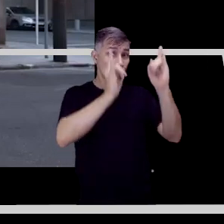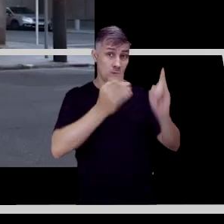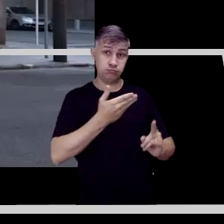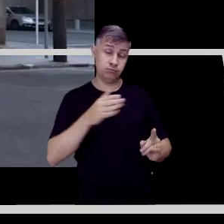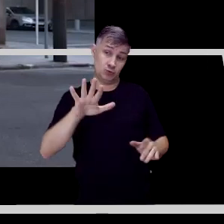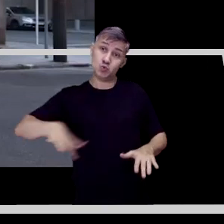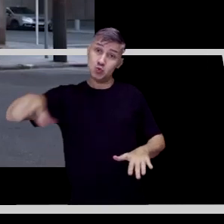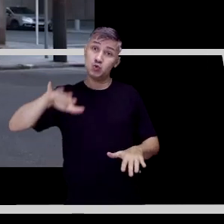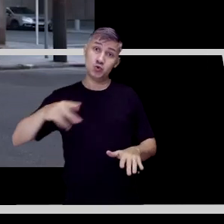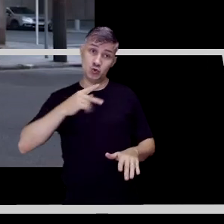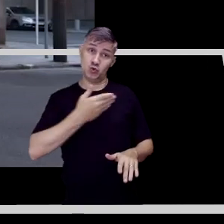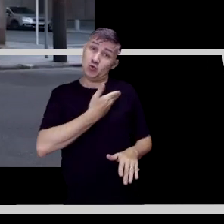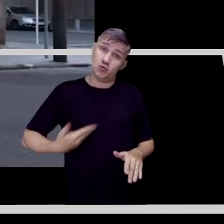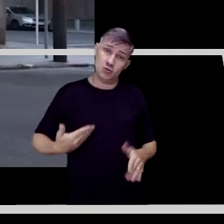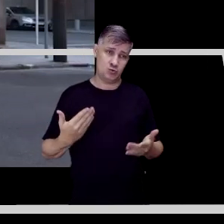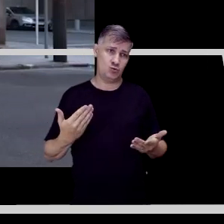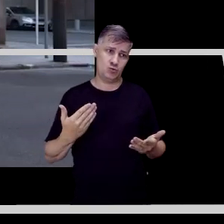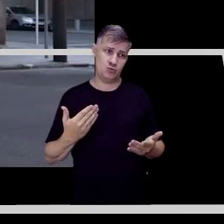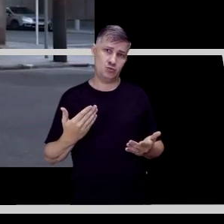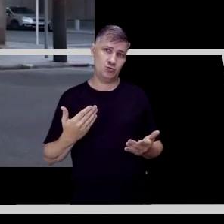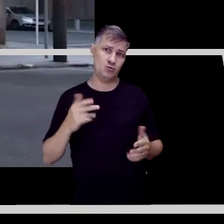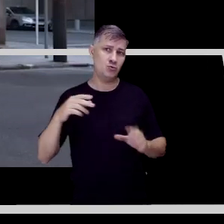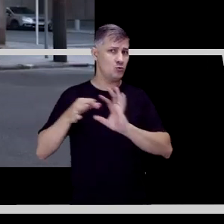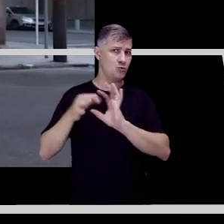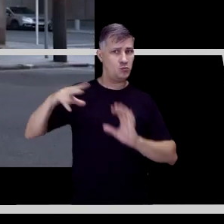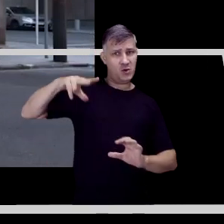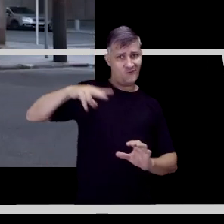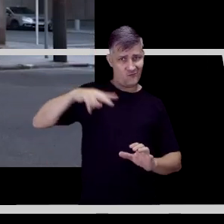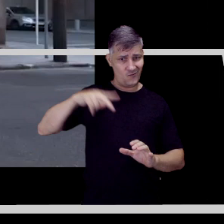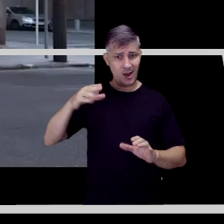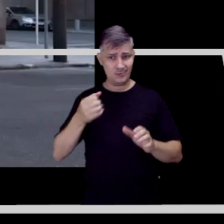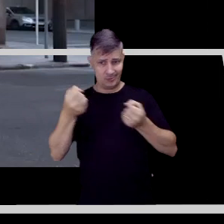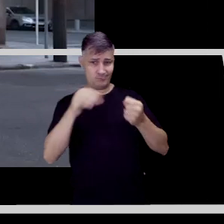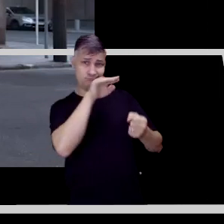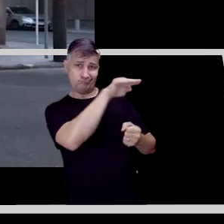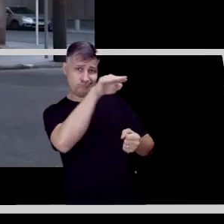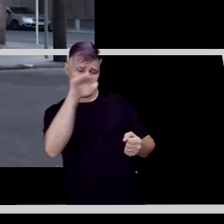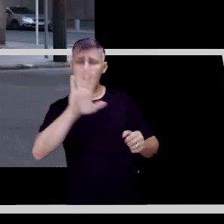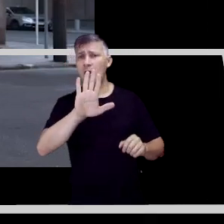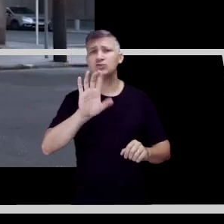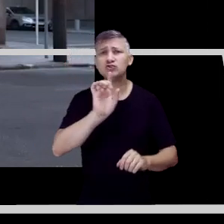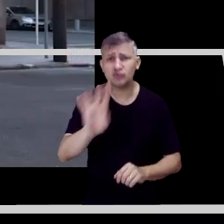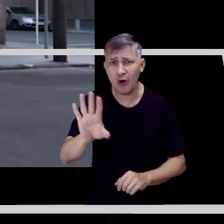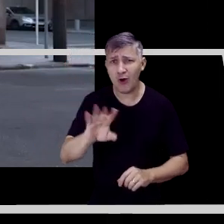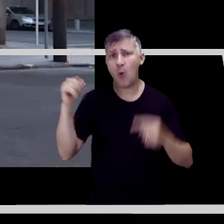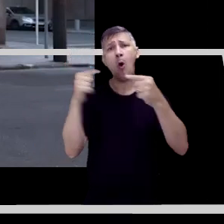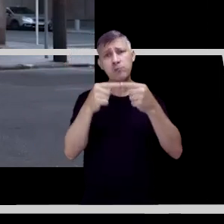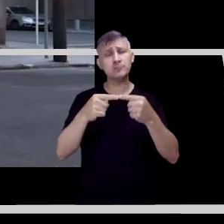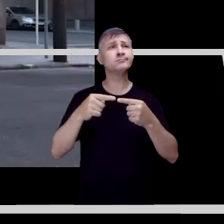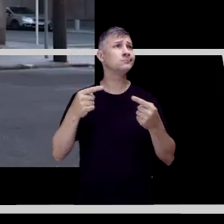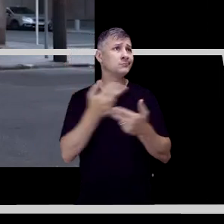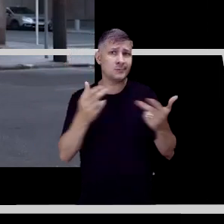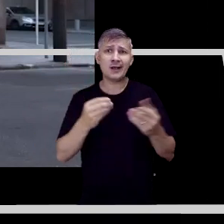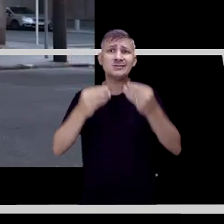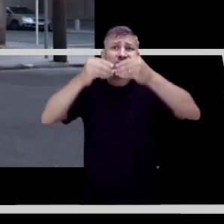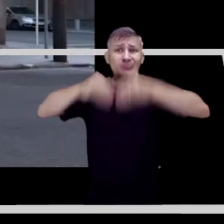uso, entre aspas, público-privado, né, um estacionamento, por que não pode servir alguma outra função para a cidade também, né?